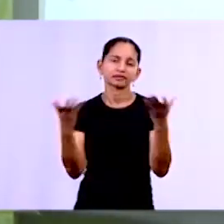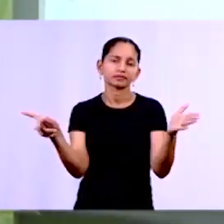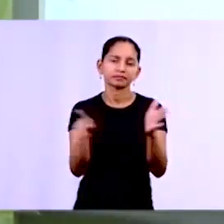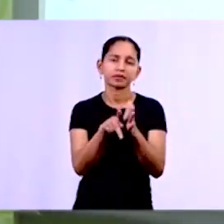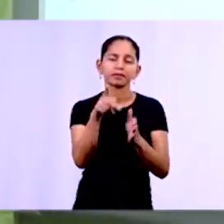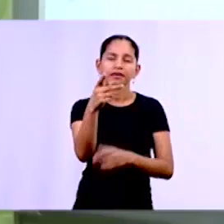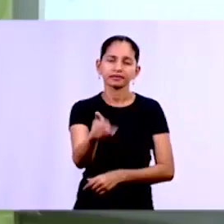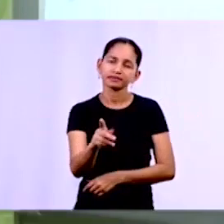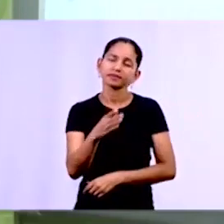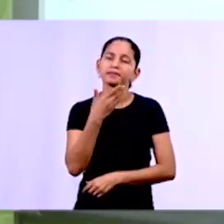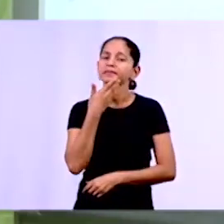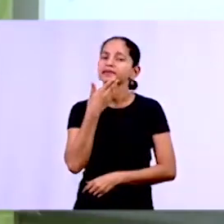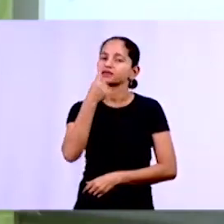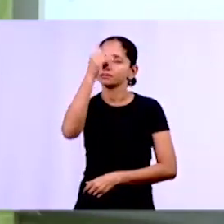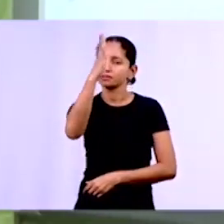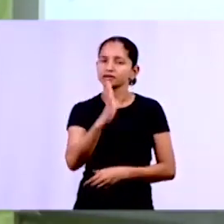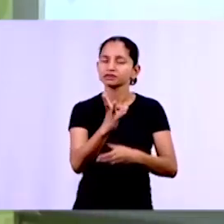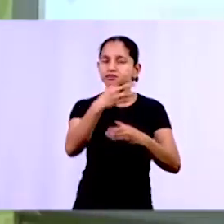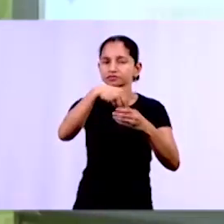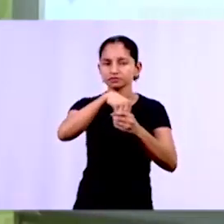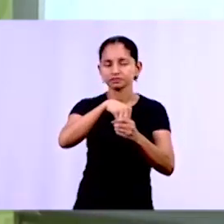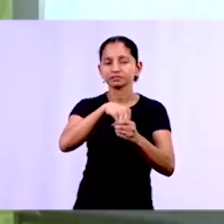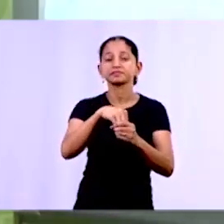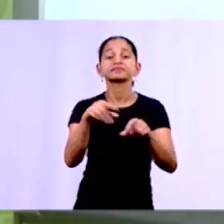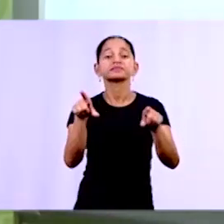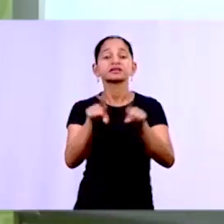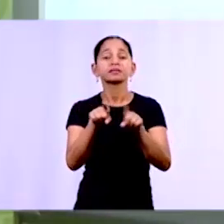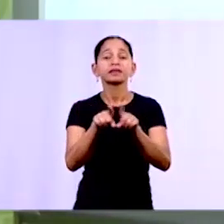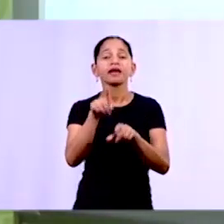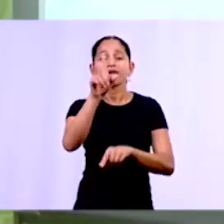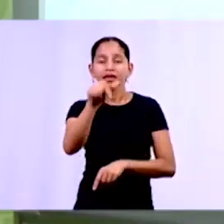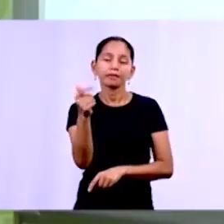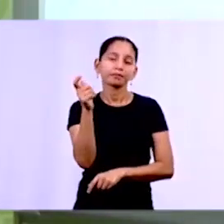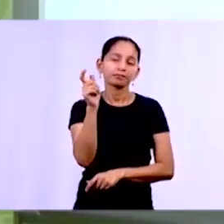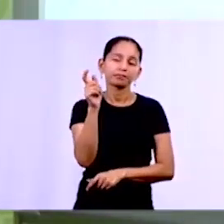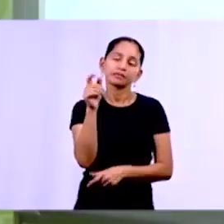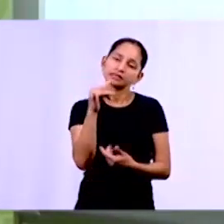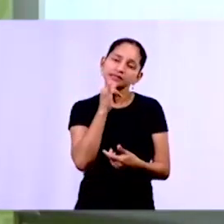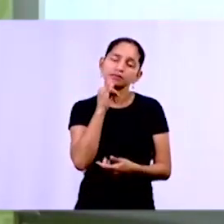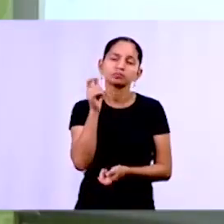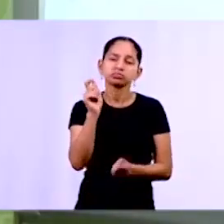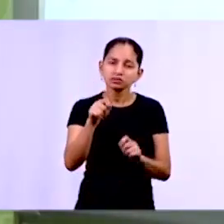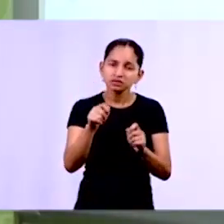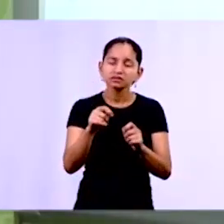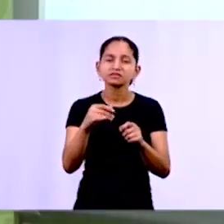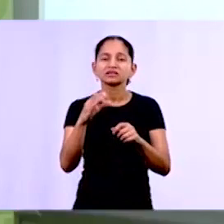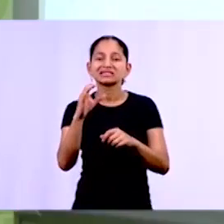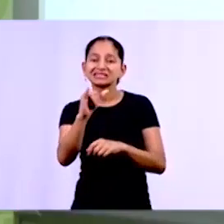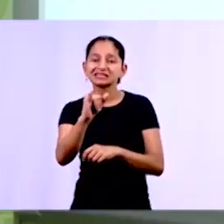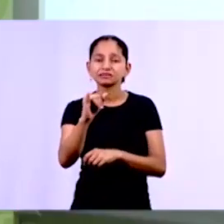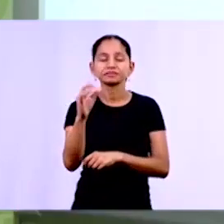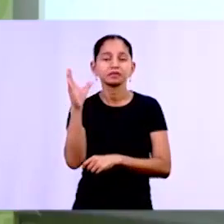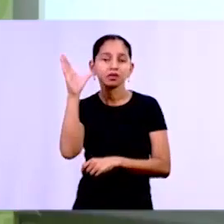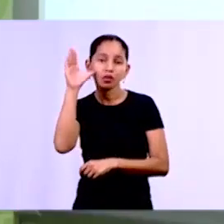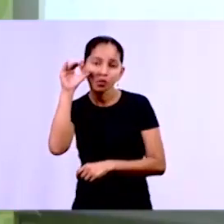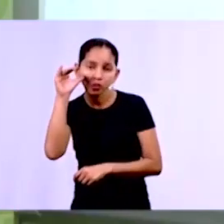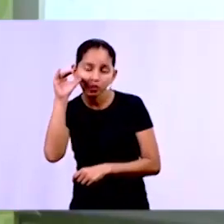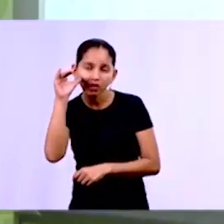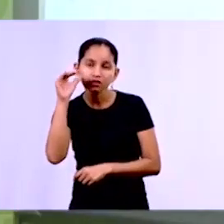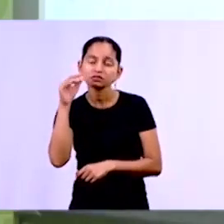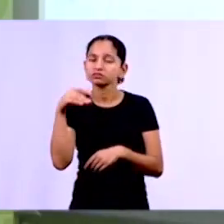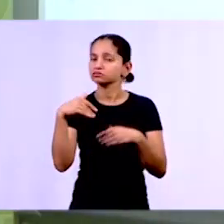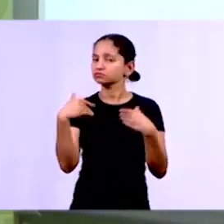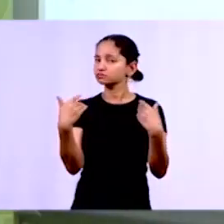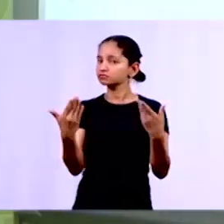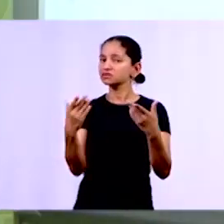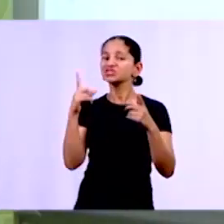brasileira e que possibilitaria uma maior segurança de dados. Por exemplo, para alguém invadir os computadores do SERPRO,